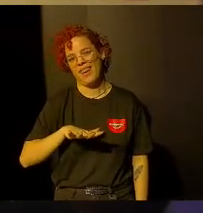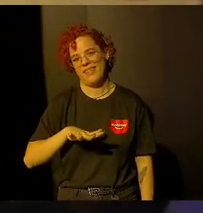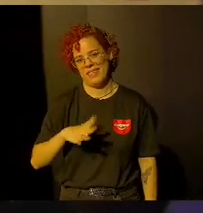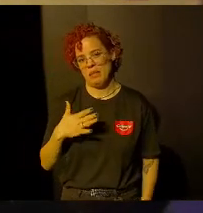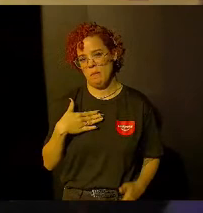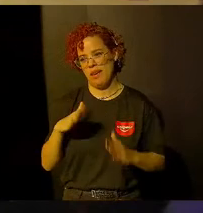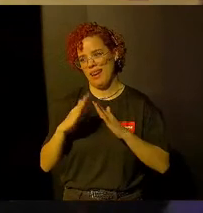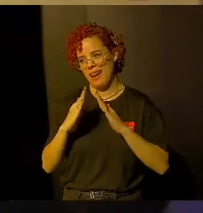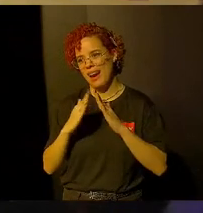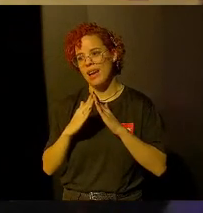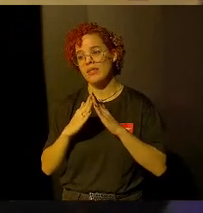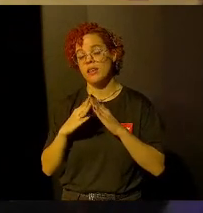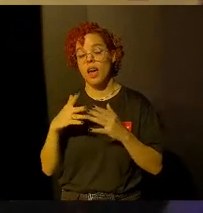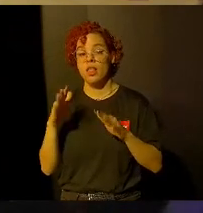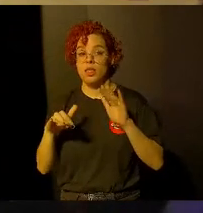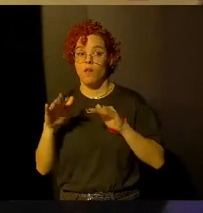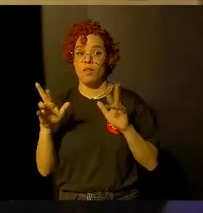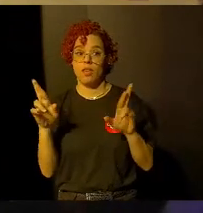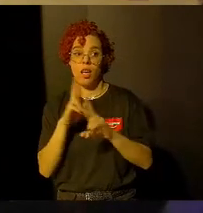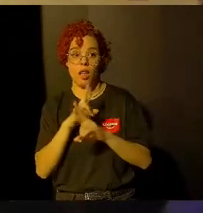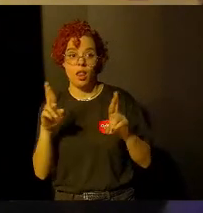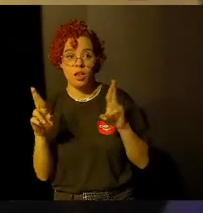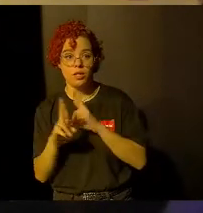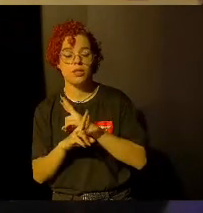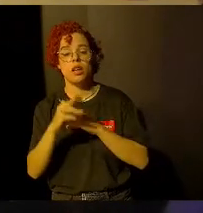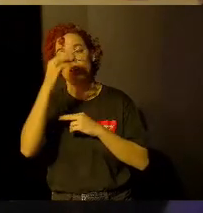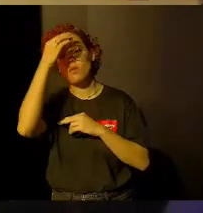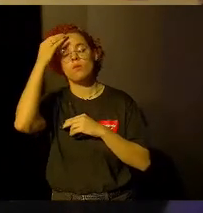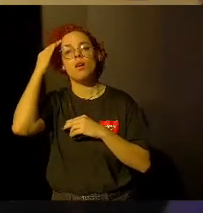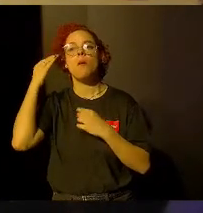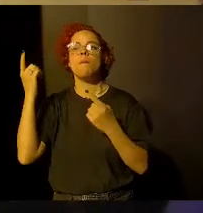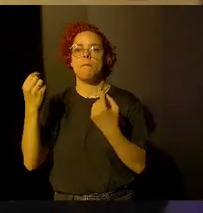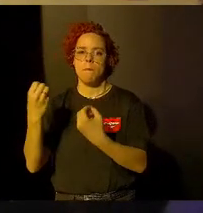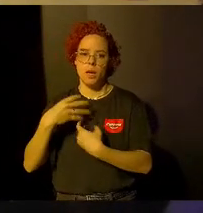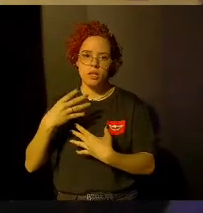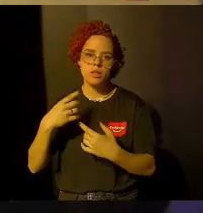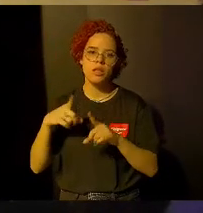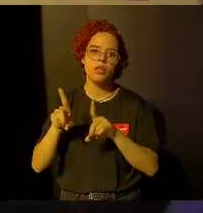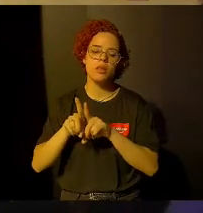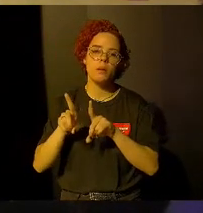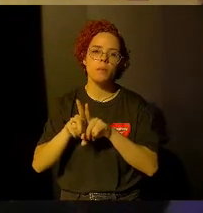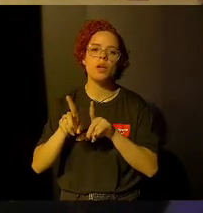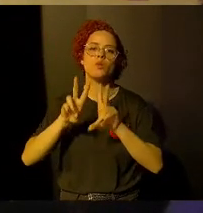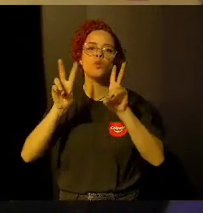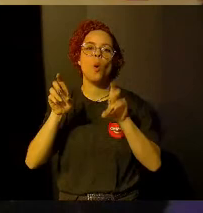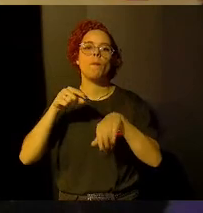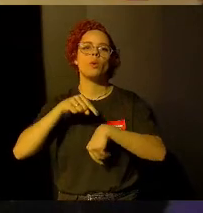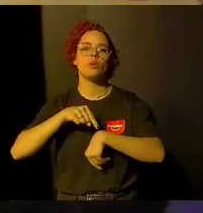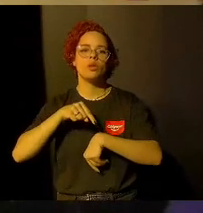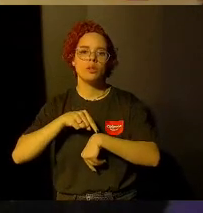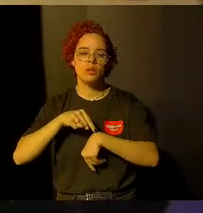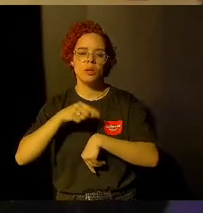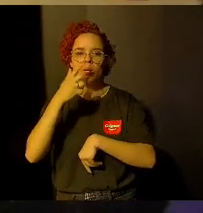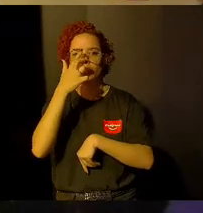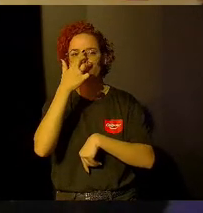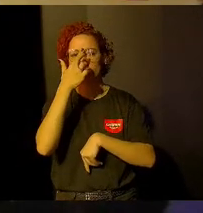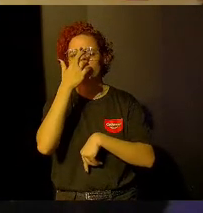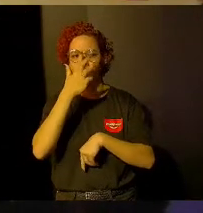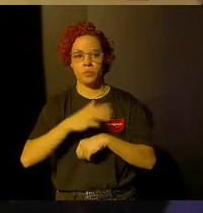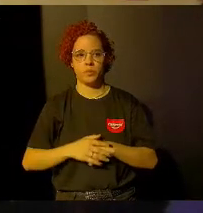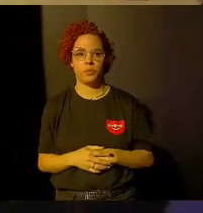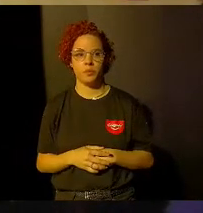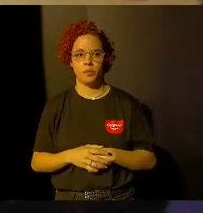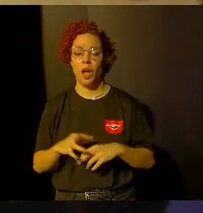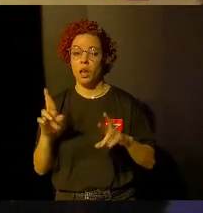relação com elas também seja o que mais me ensina sobre o tempo e essa observação né de